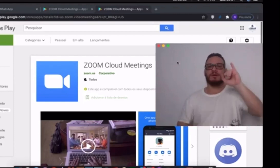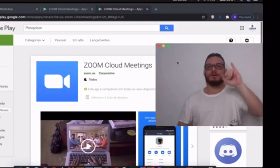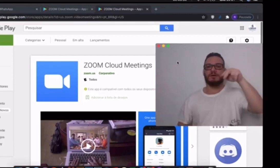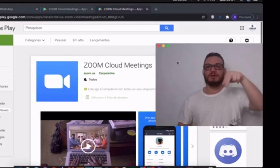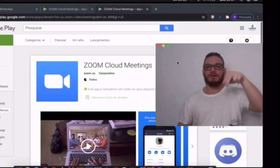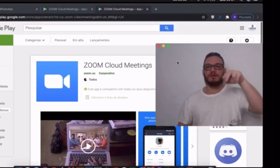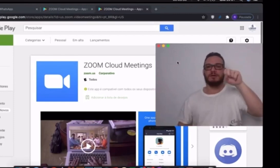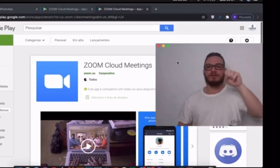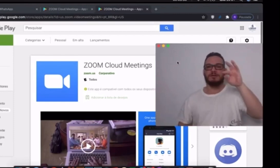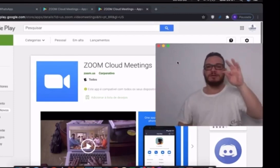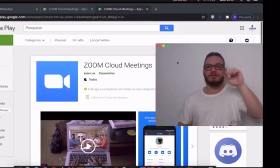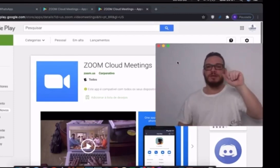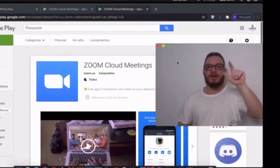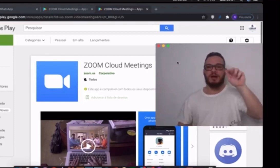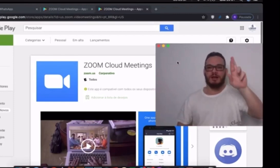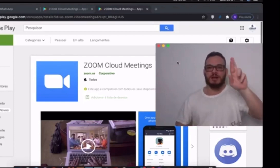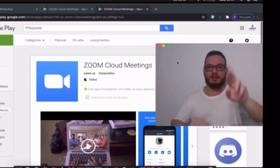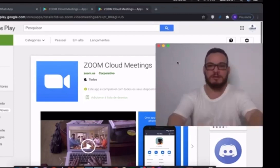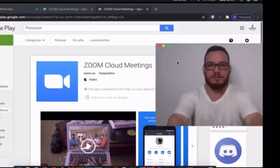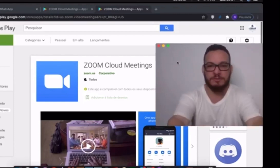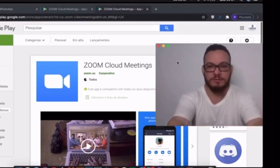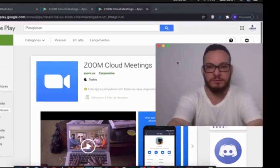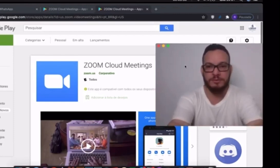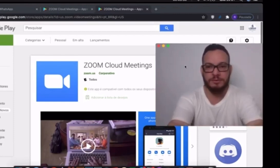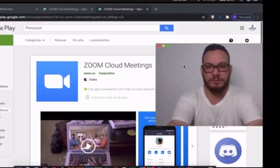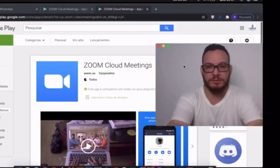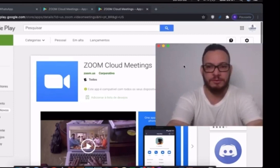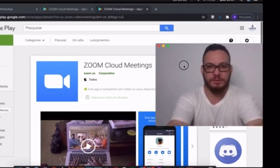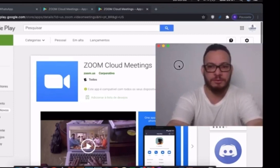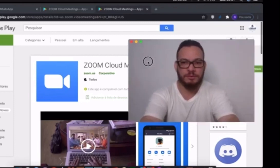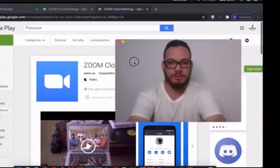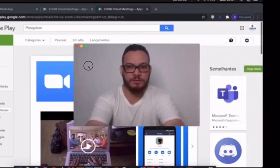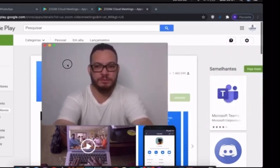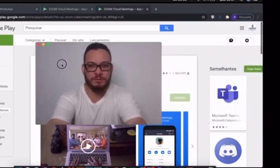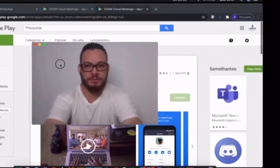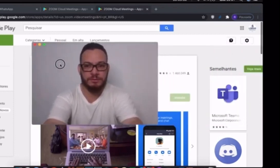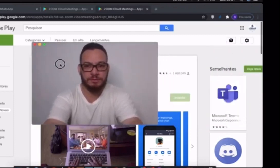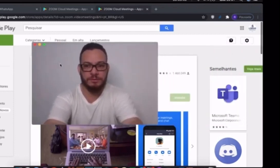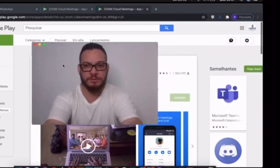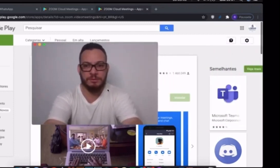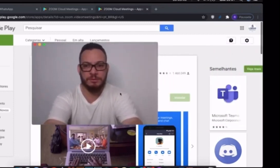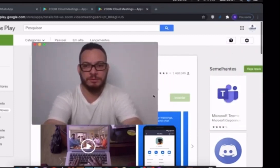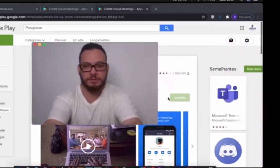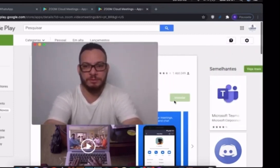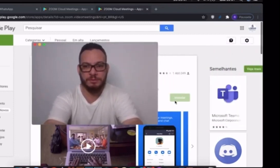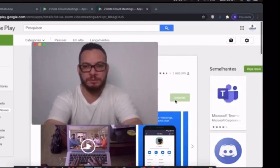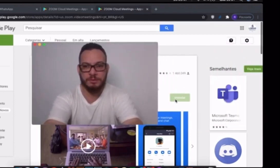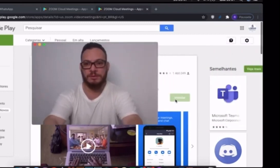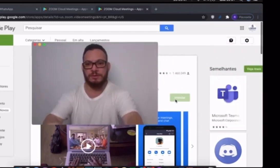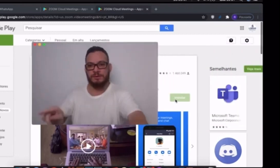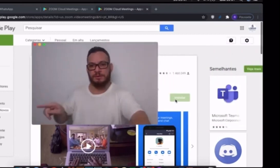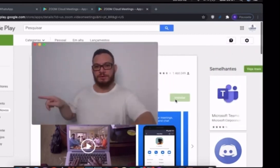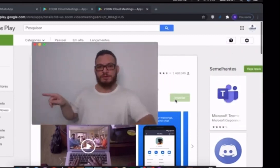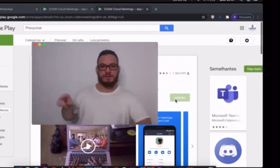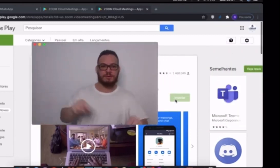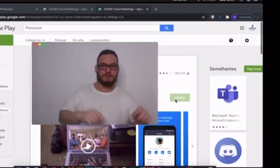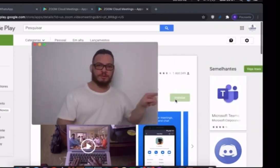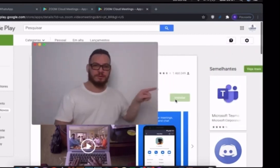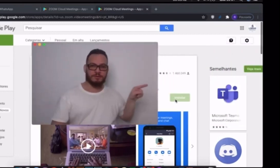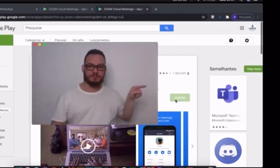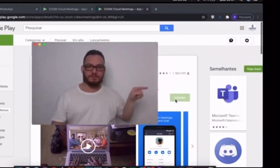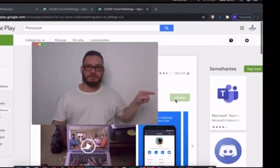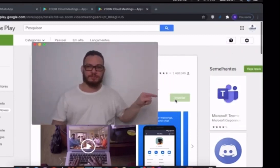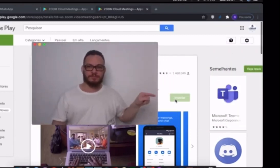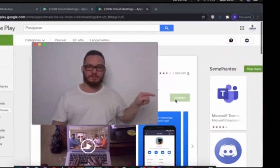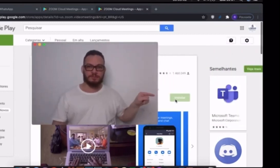E como é que vocês fazem para baixar? Procurem a palavra baixar ou a palavra instalar. Aqui é a palavra instalar, está